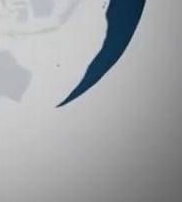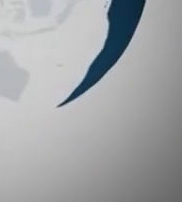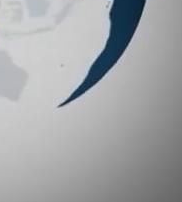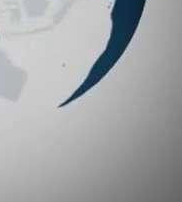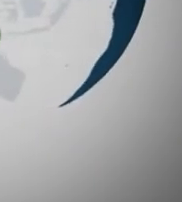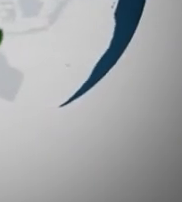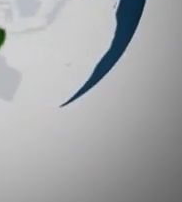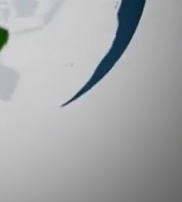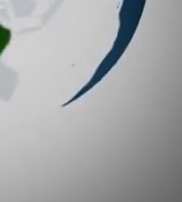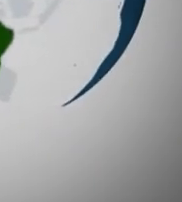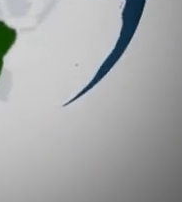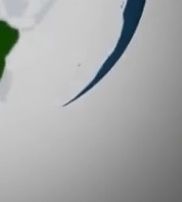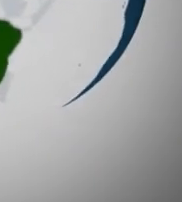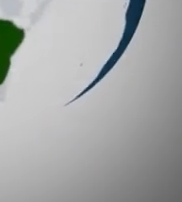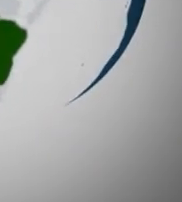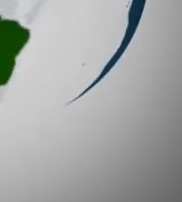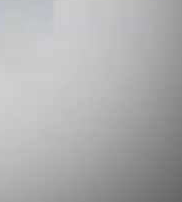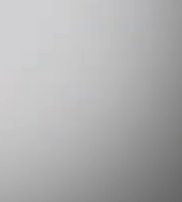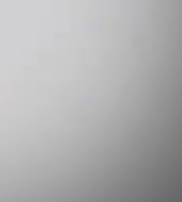Tchau.